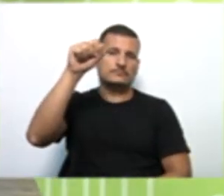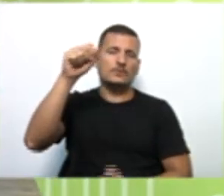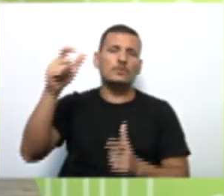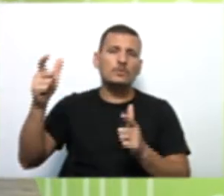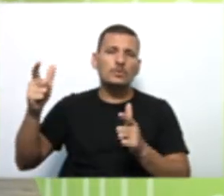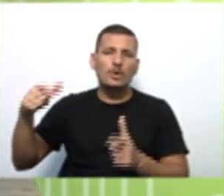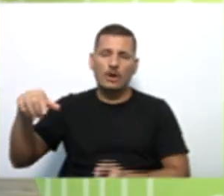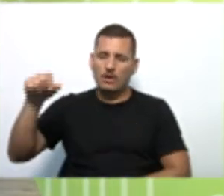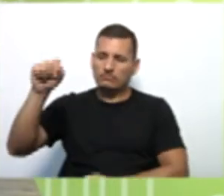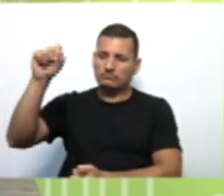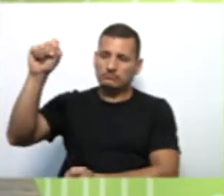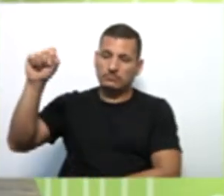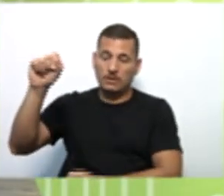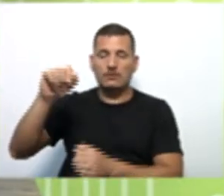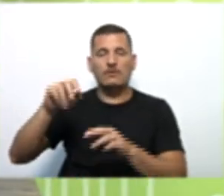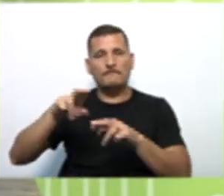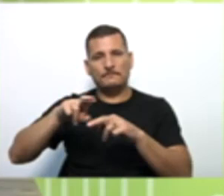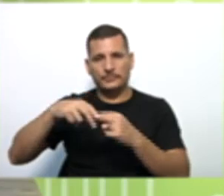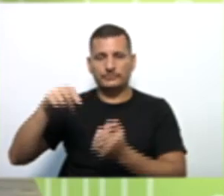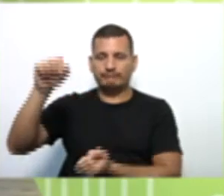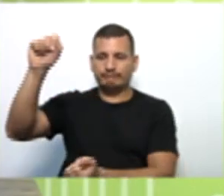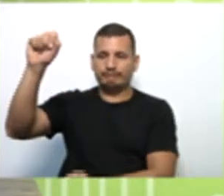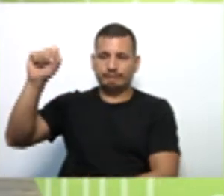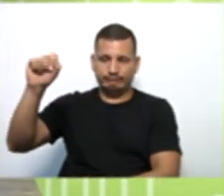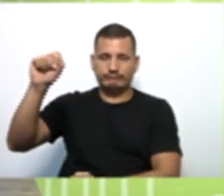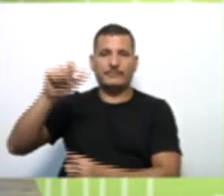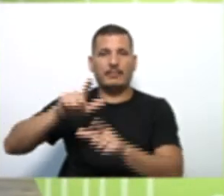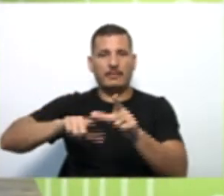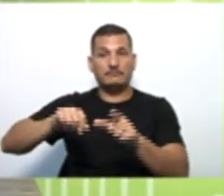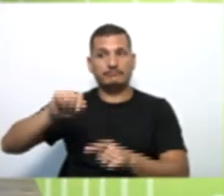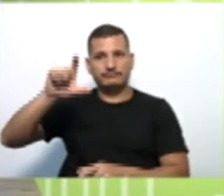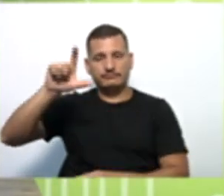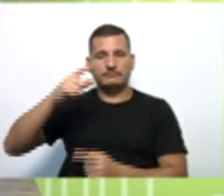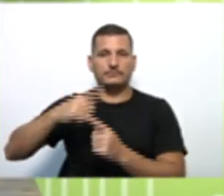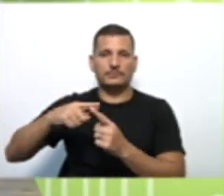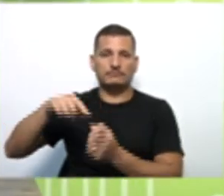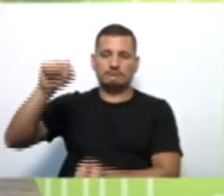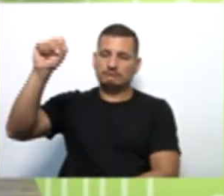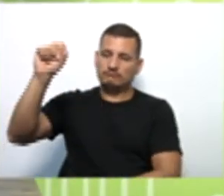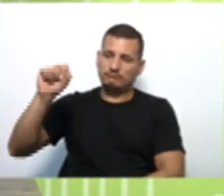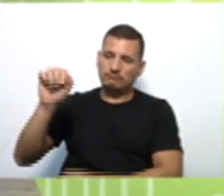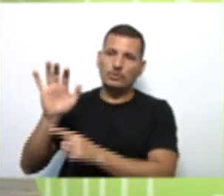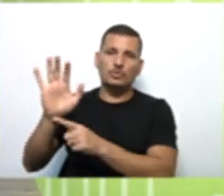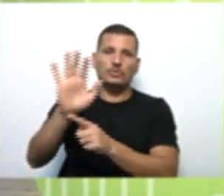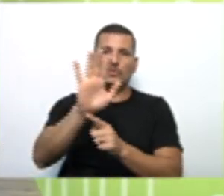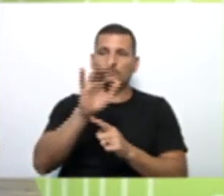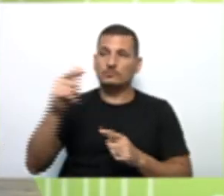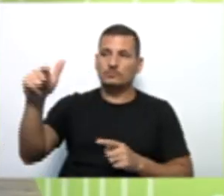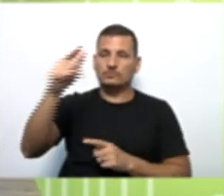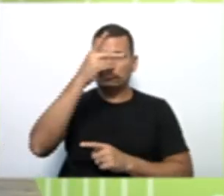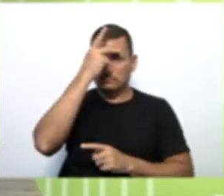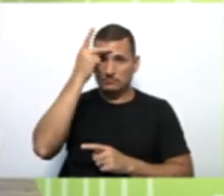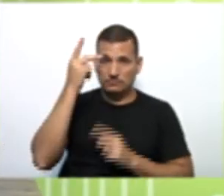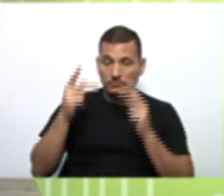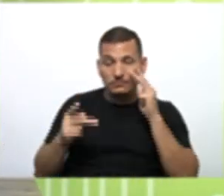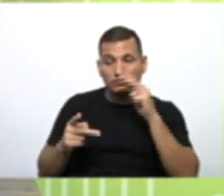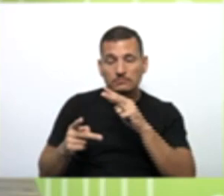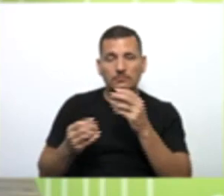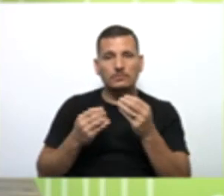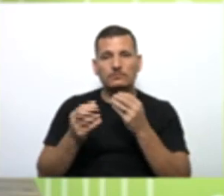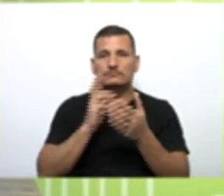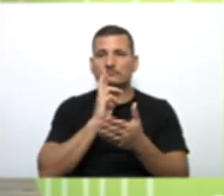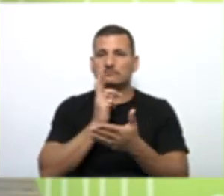local. Então, por isso que ele é feito em cartaz e a letra tem que ser grande, porque ele vai ser exposto para os outros verem o resultado da pesquisa. Vamos ver como que